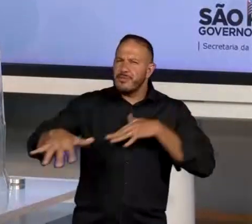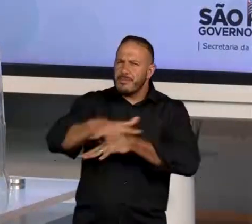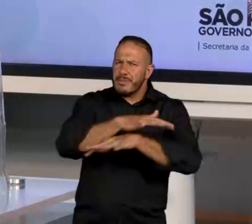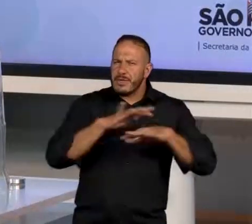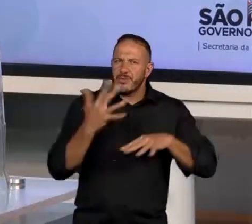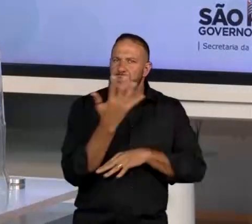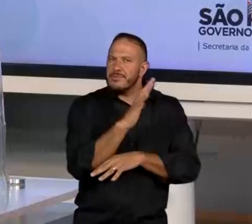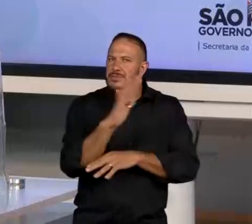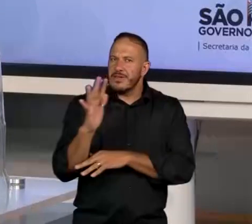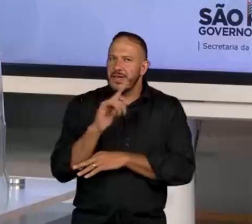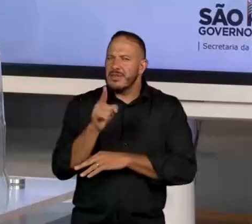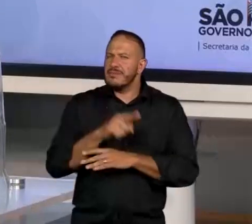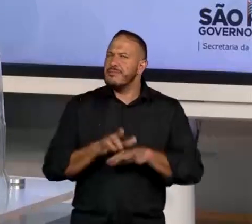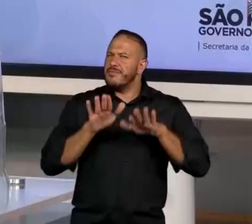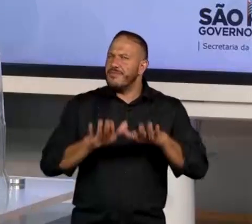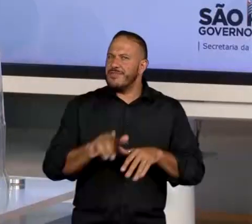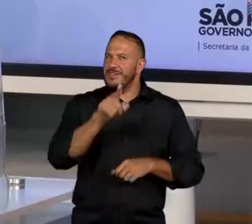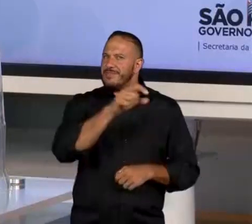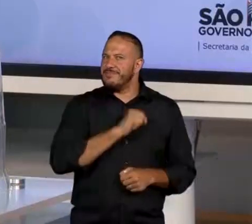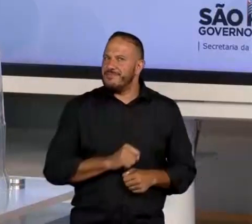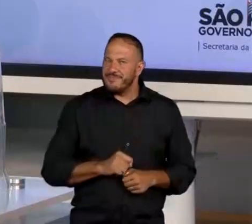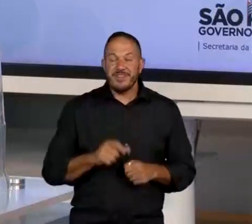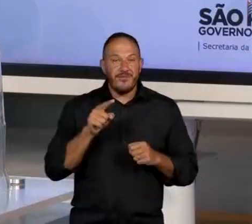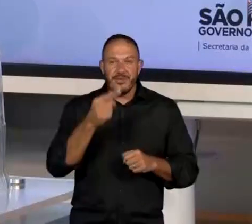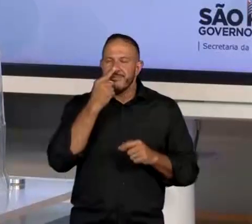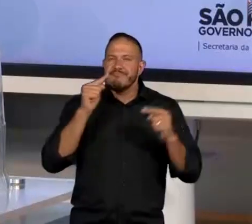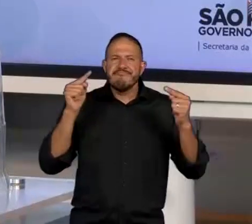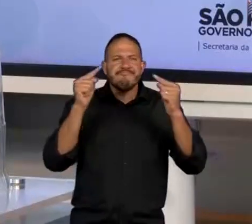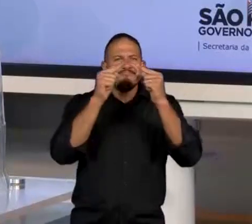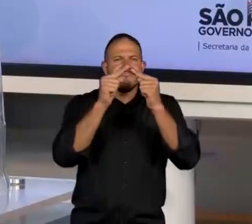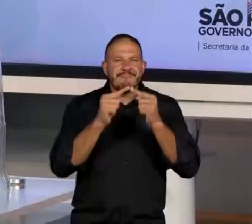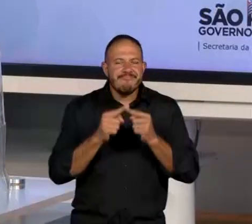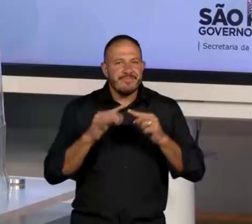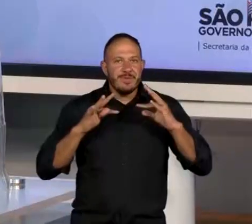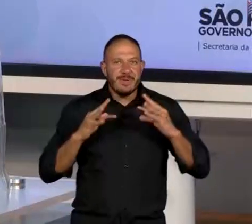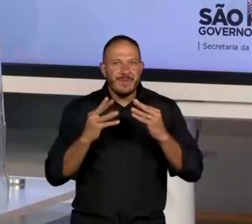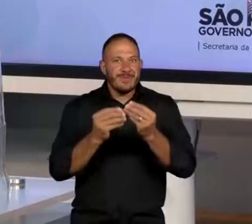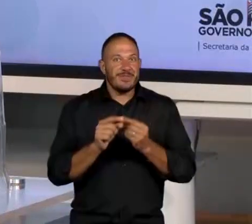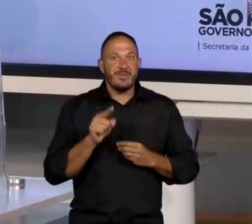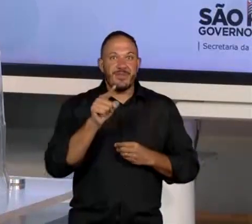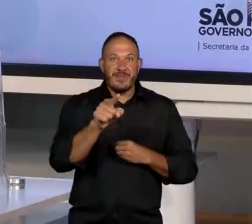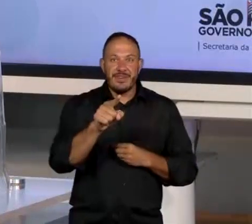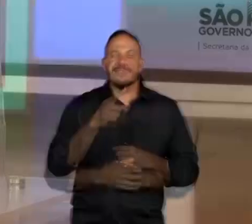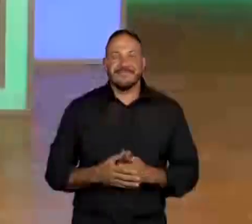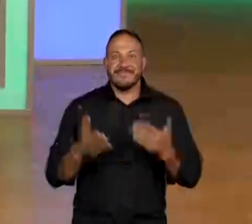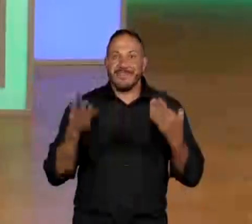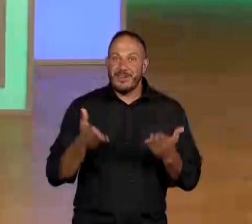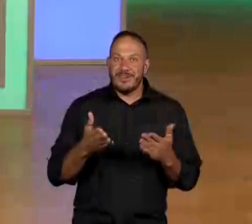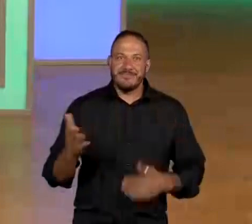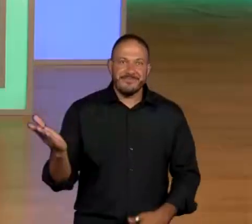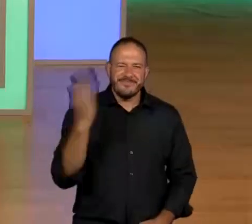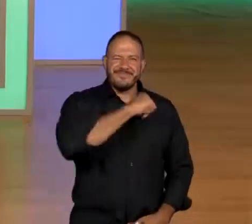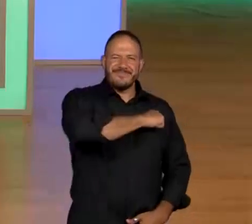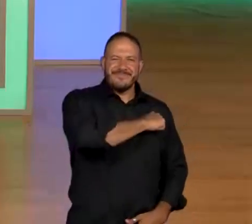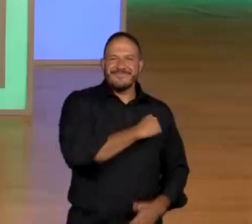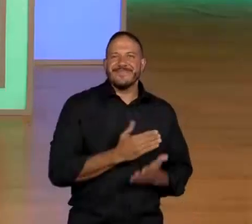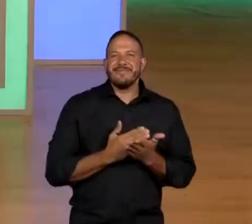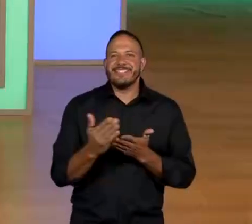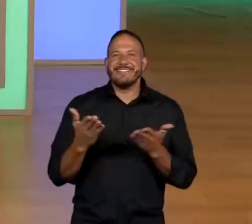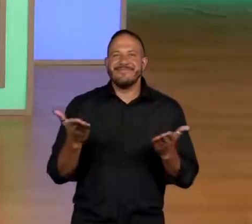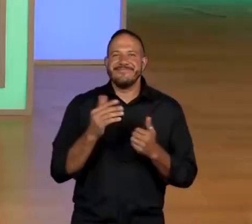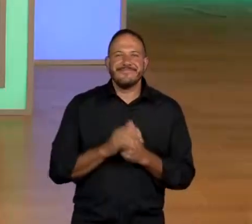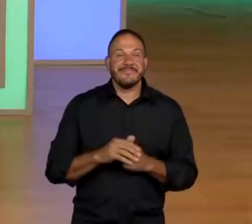Então, não saia daí porque nós vamos relacionar tudo isso e vai ter mão na massa. Bora começar?